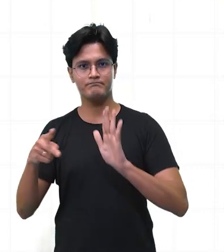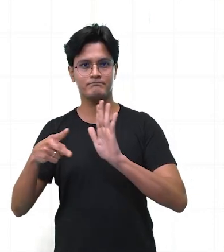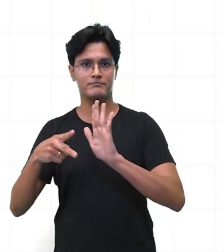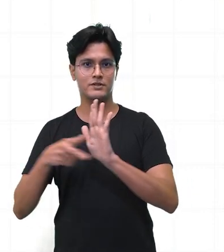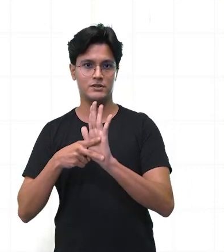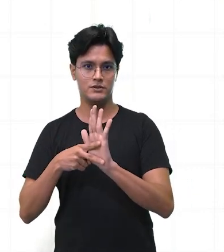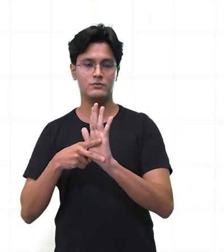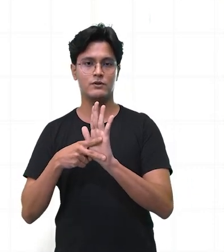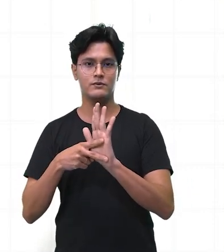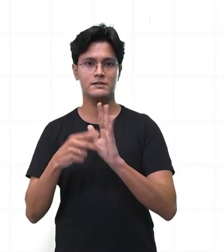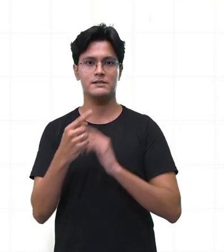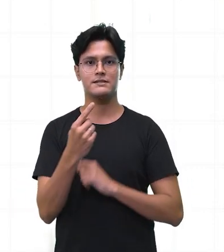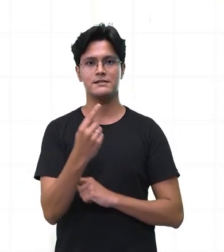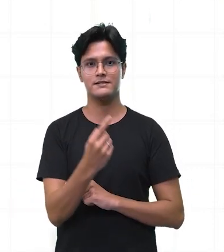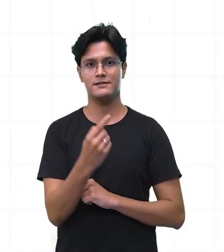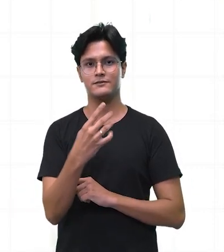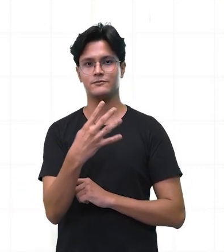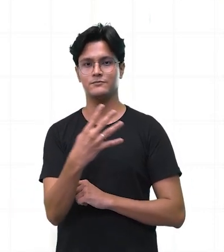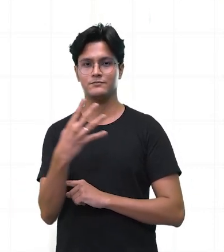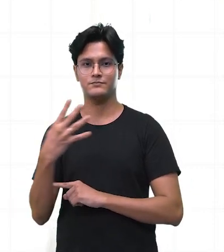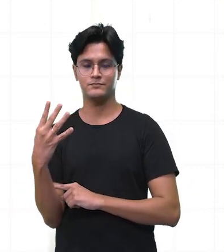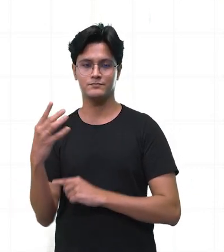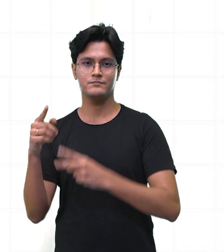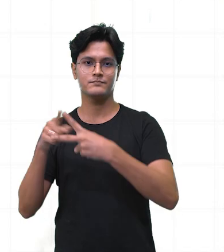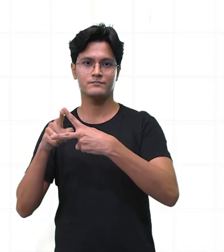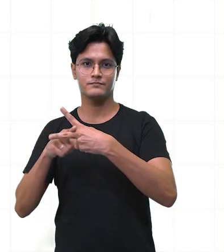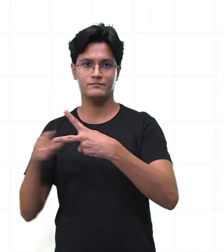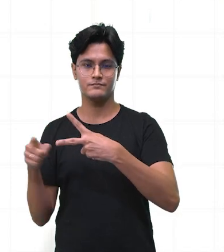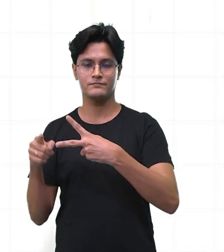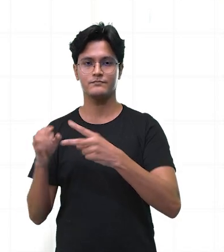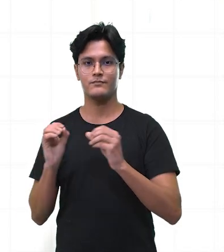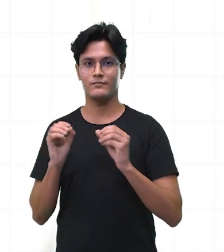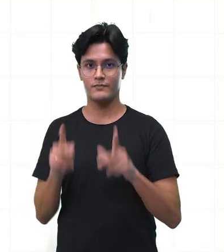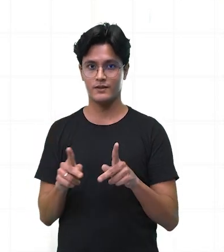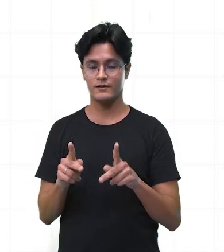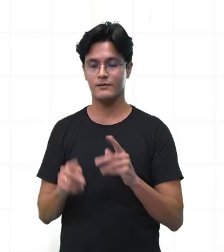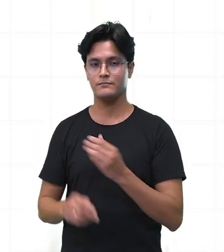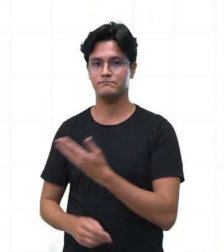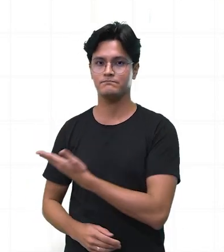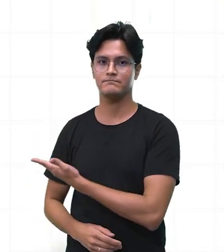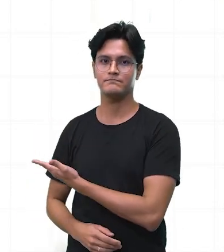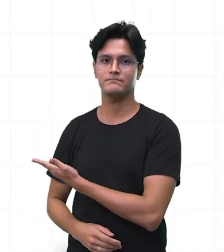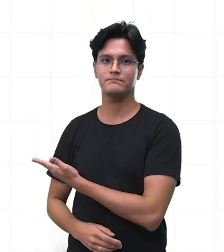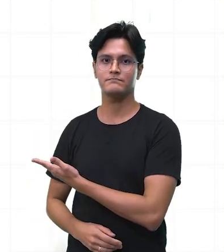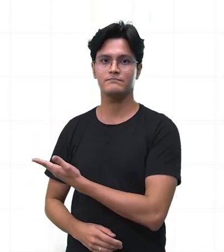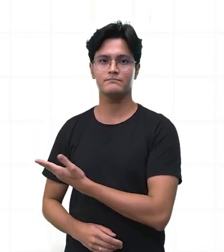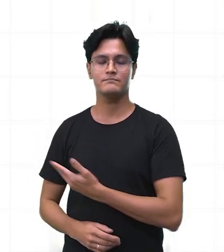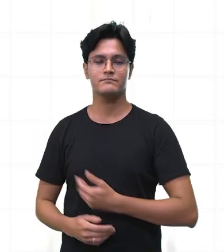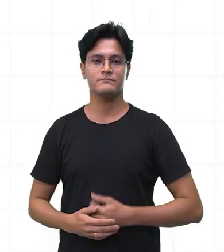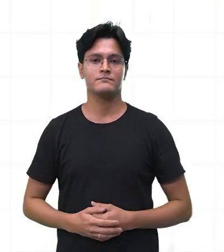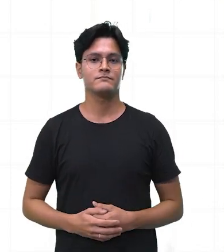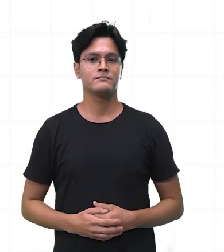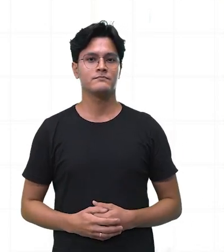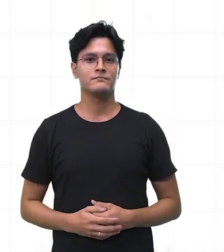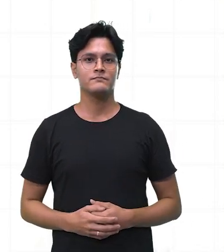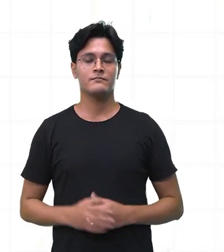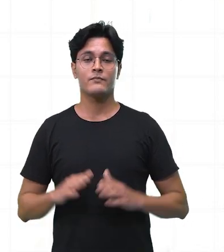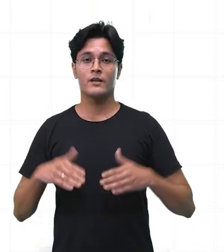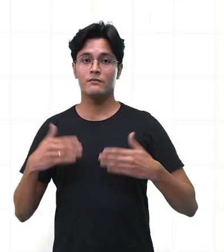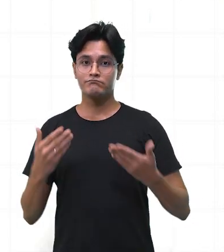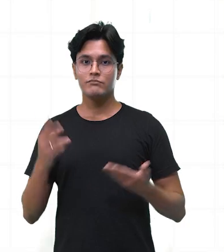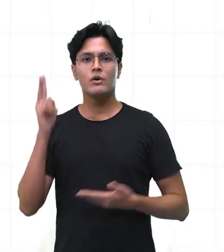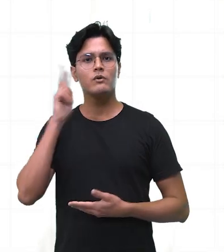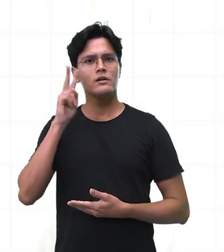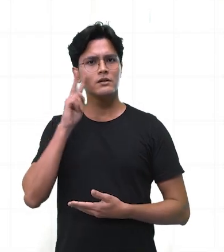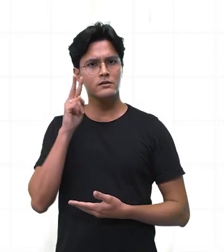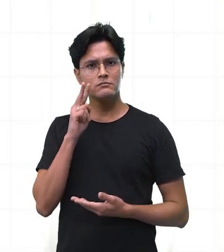aqui, a 144 graus. Tá ok? Muito bem. Então, vamos lembrar aí o